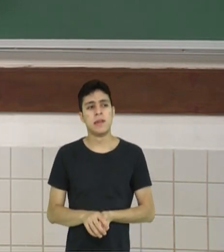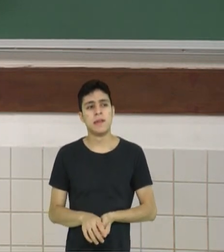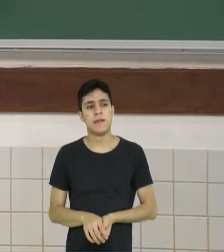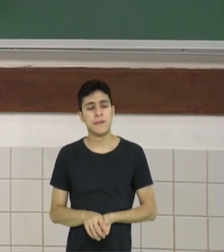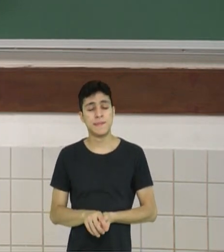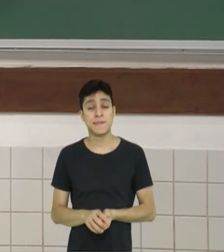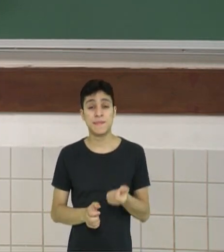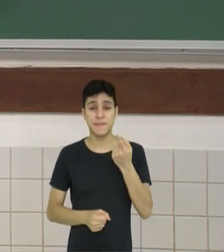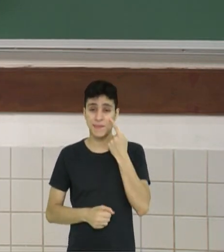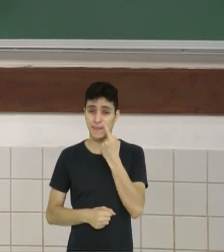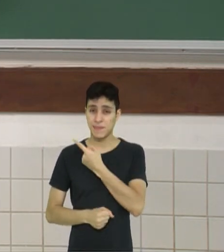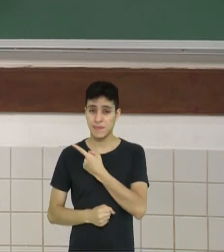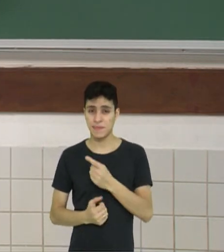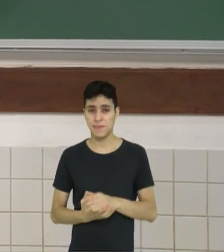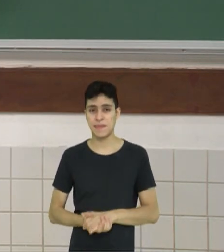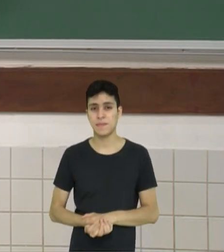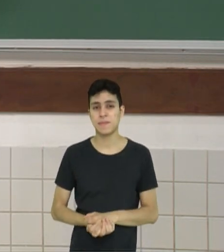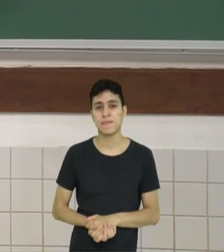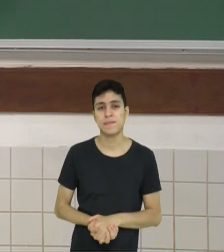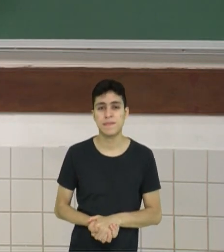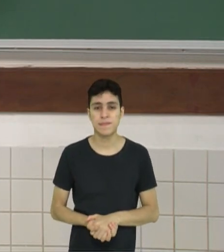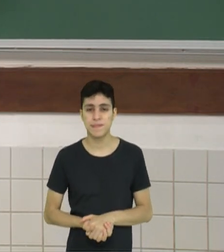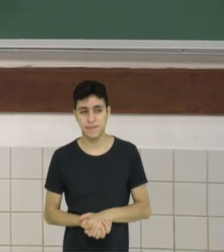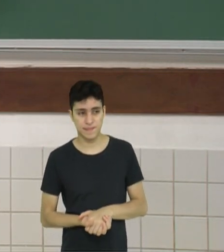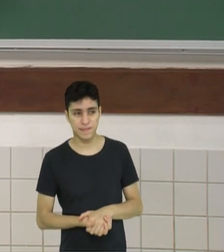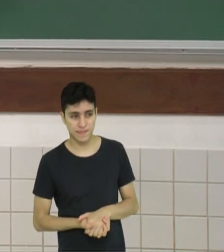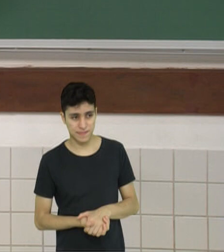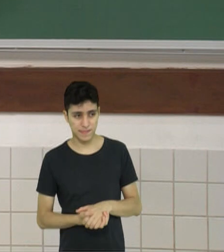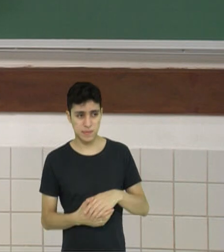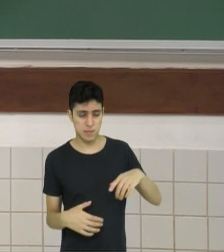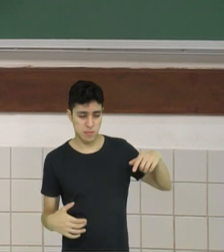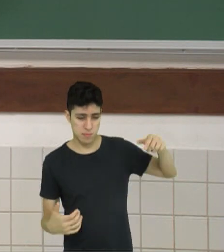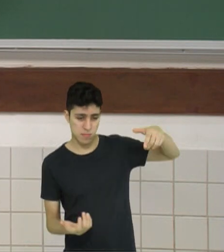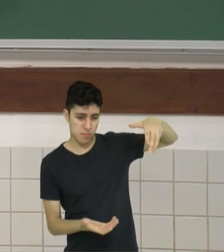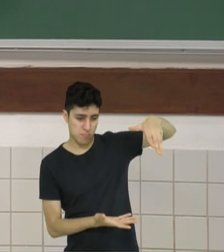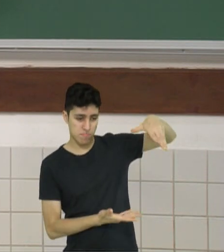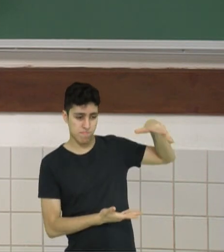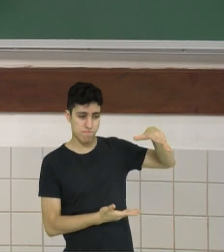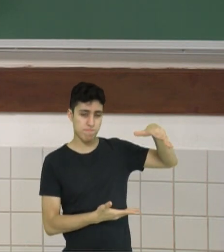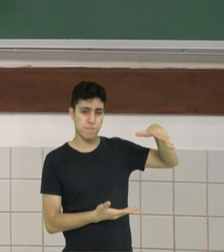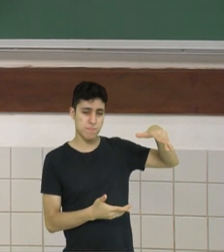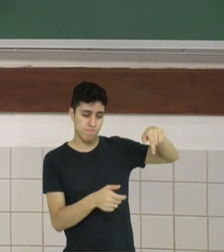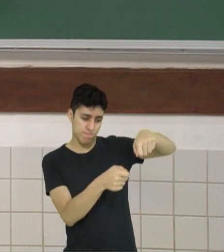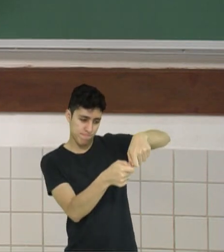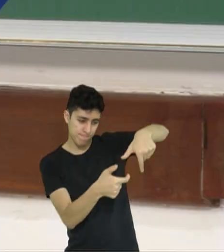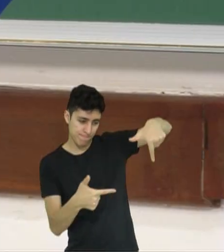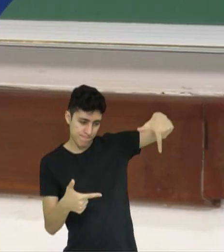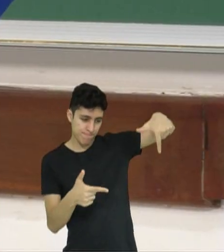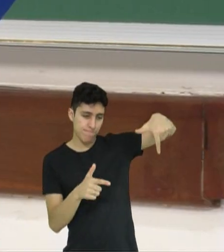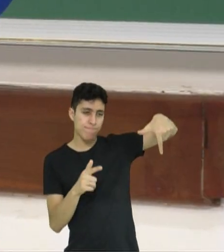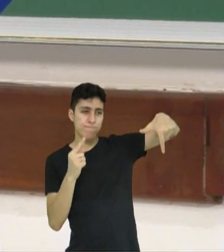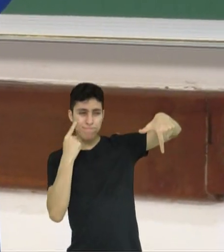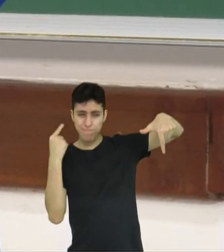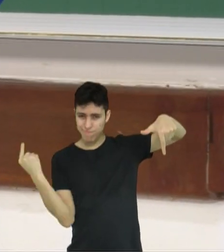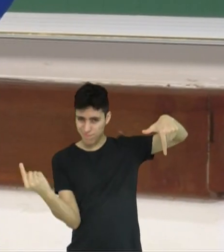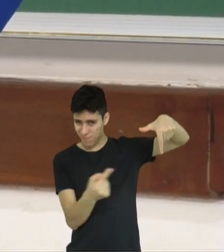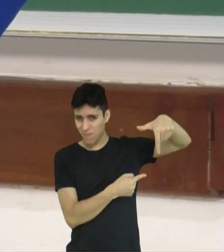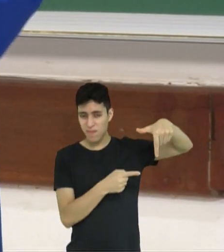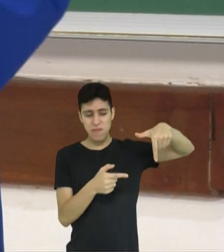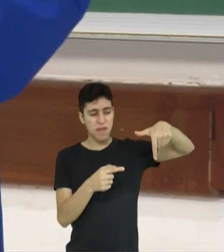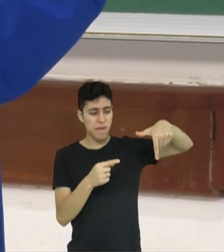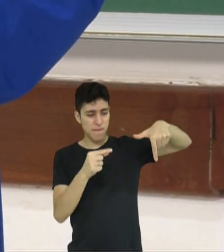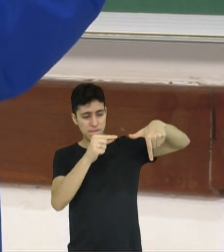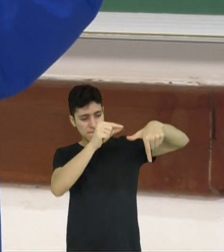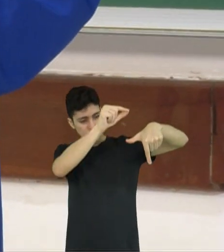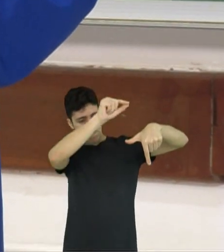que nós estamos tendo lá, deixa eu só ajeitar assim mesmo, tá? Essa visão que a gente tem aqui, ó. Temos a presença de mares aqui. A Antártida, como é